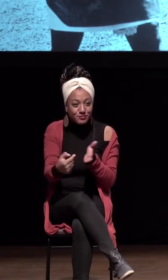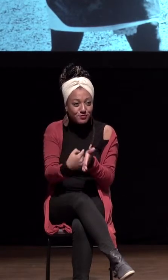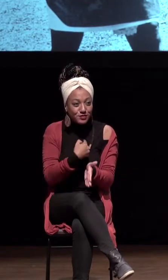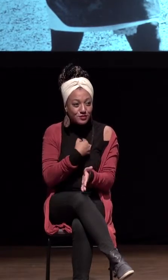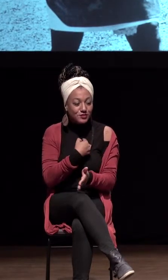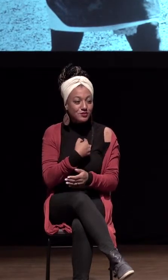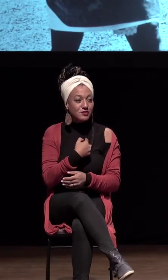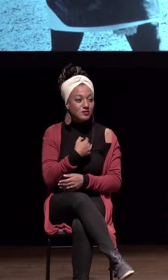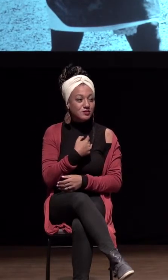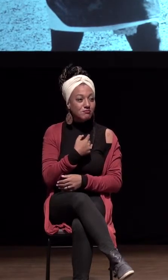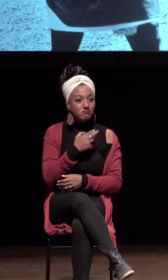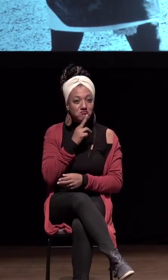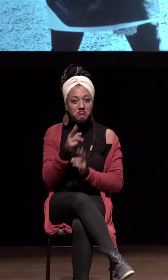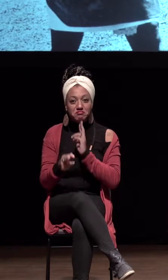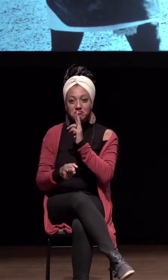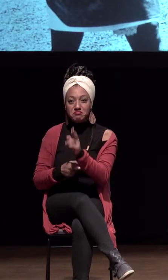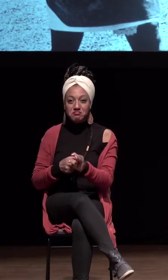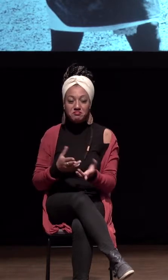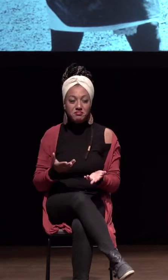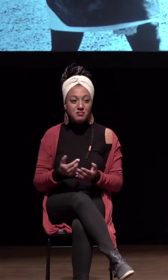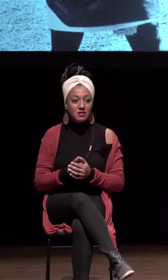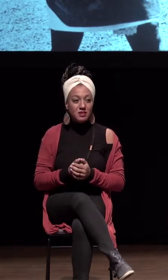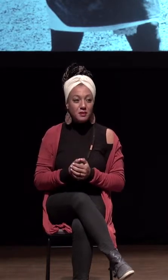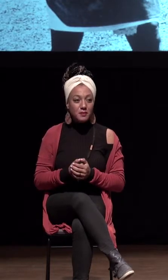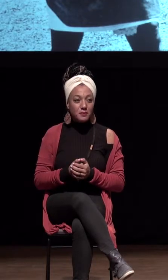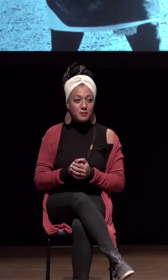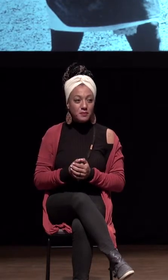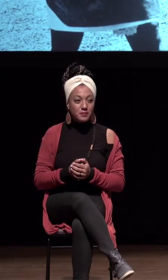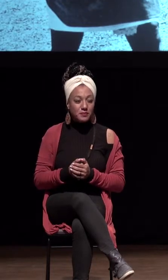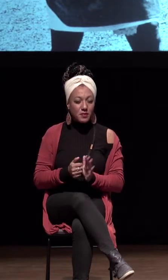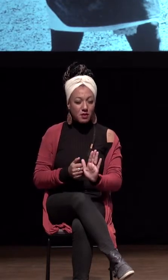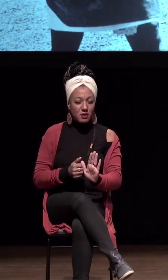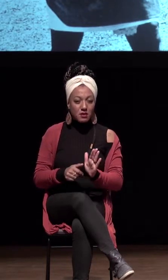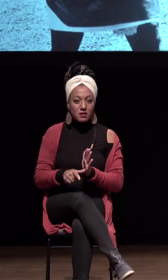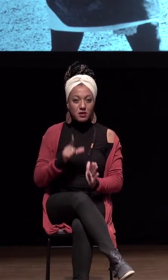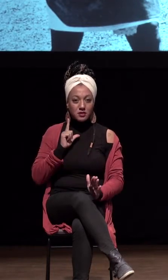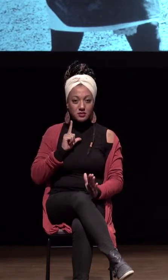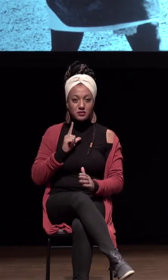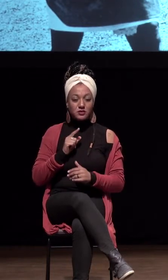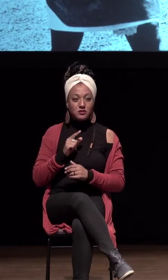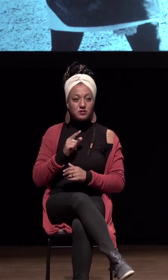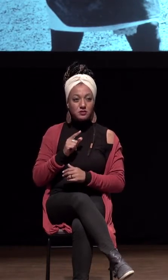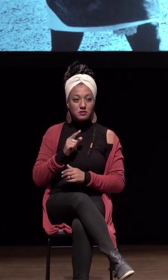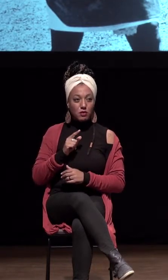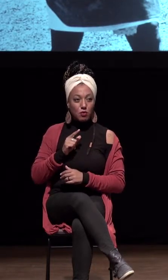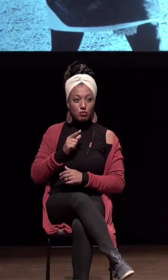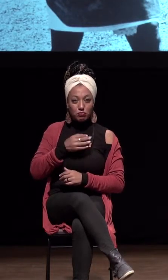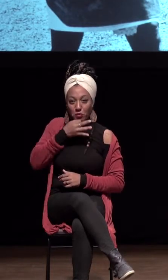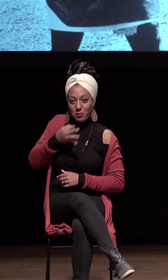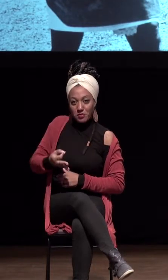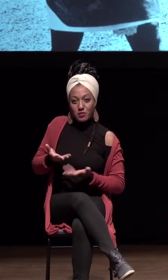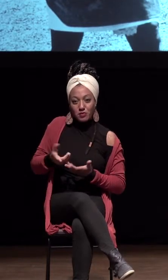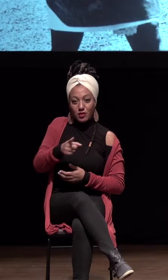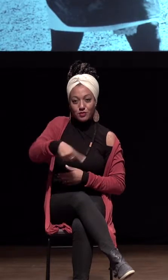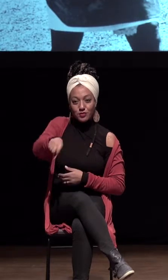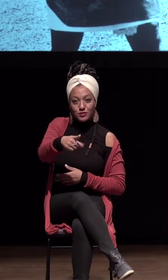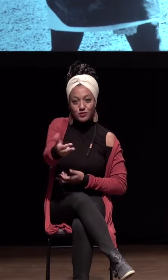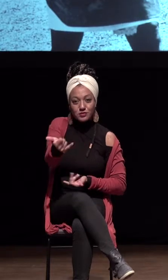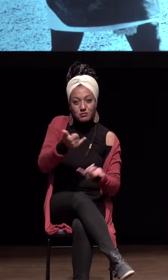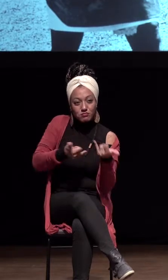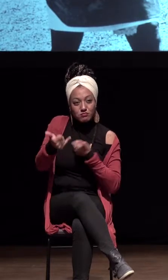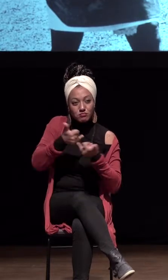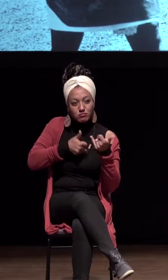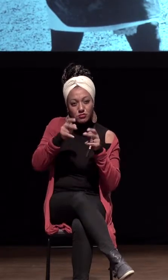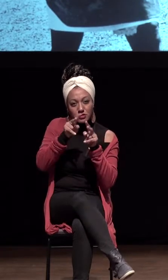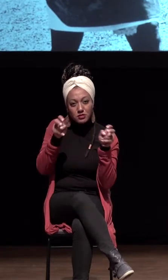perguntas dos colegas. Antes de eu fazer uma provocação, prefiro que venha também de vocês alguma